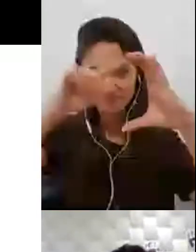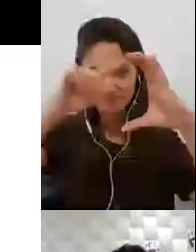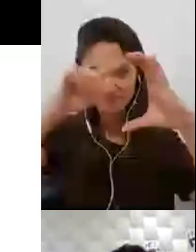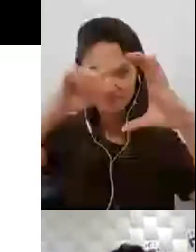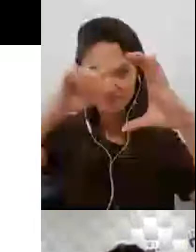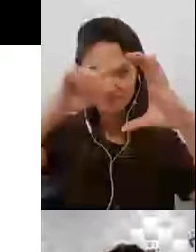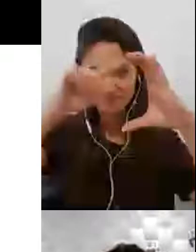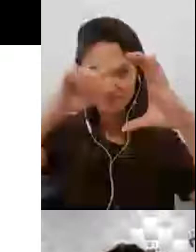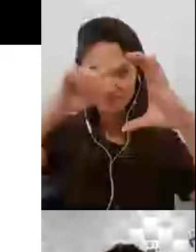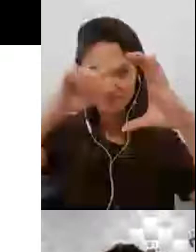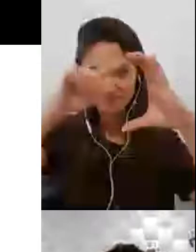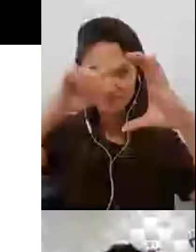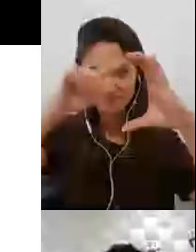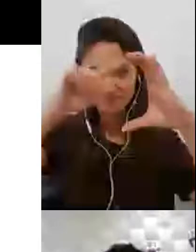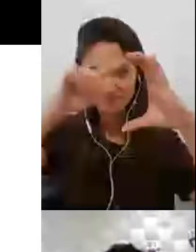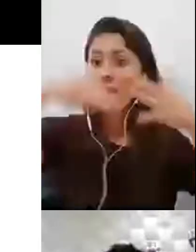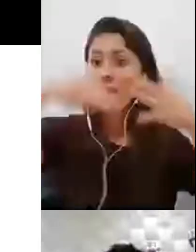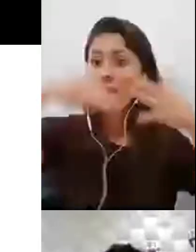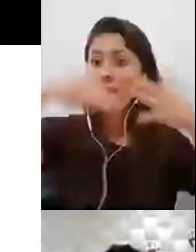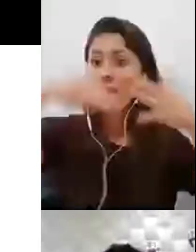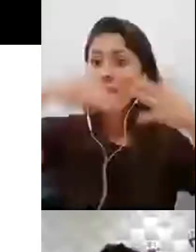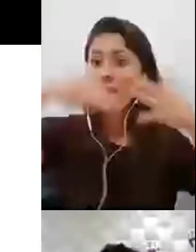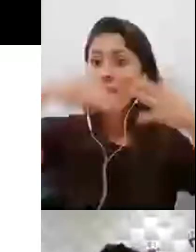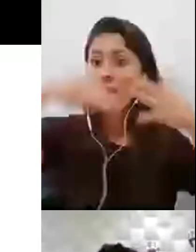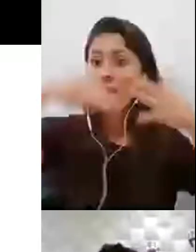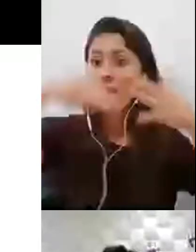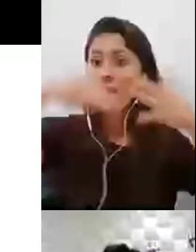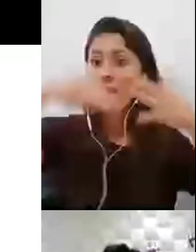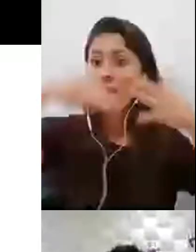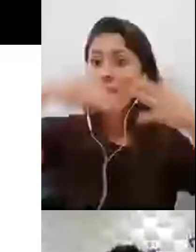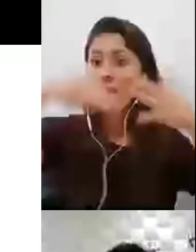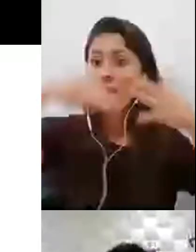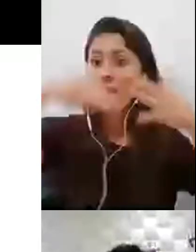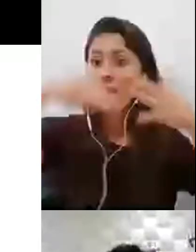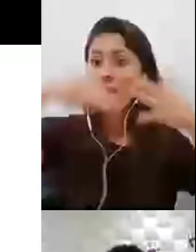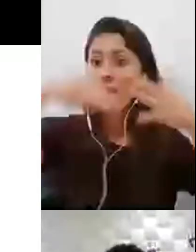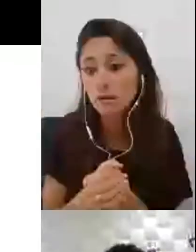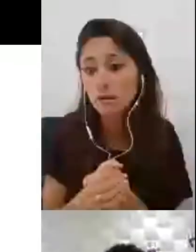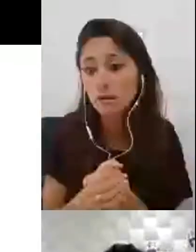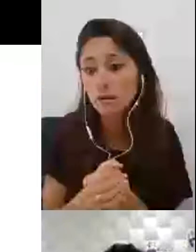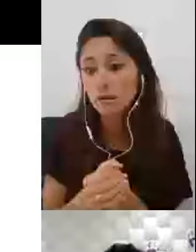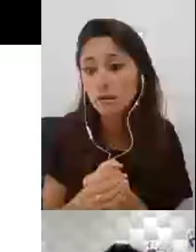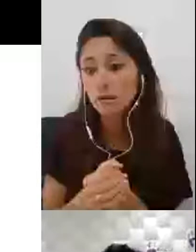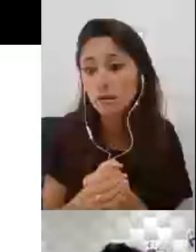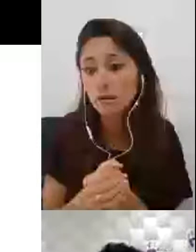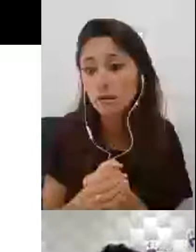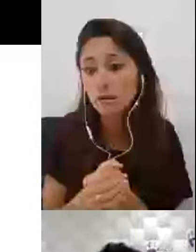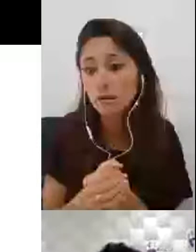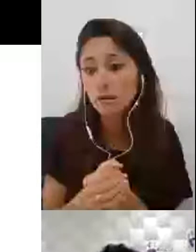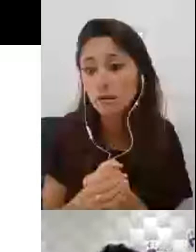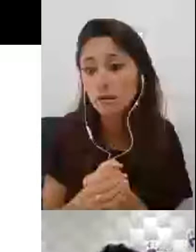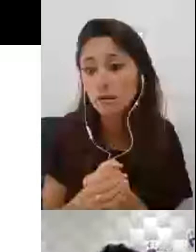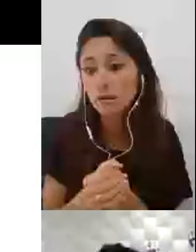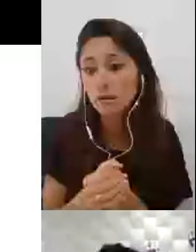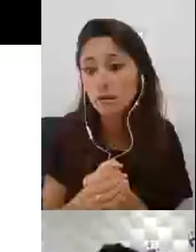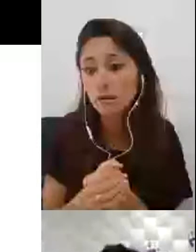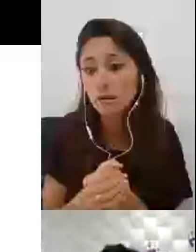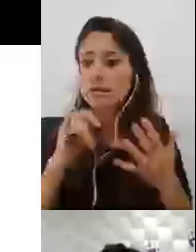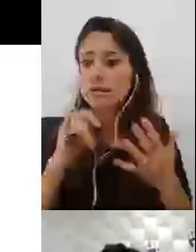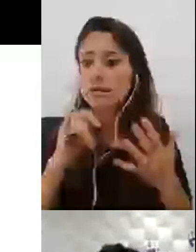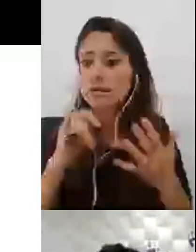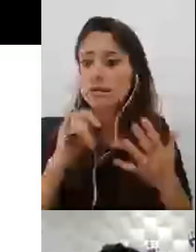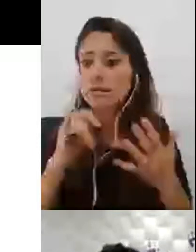processos. E esses processos que até então eram processos mecanizados, começaram a mudar e começamos a fazer, por exemplo, a manufatura